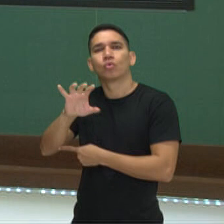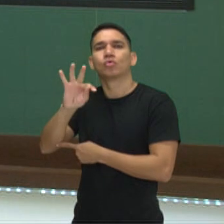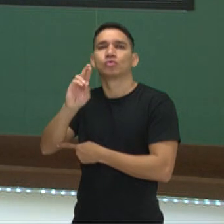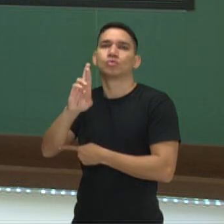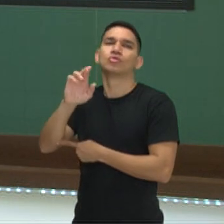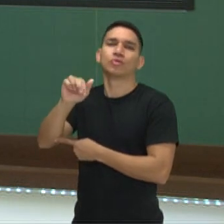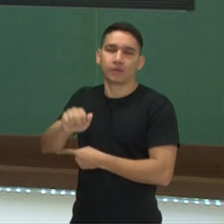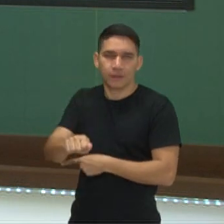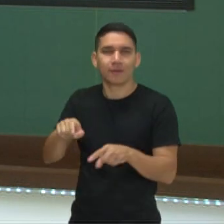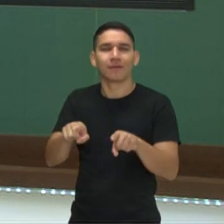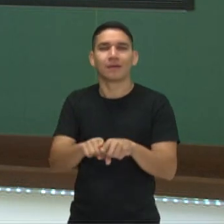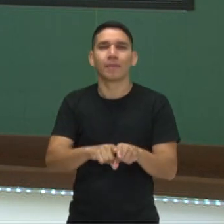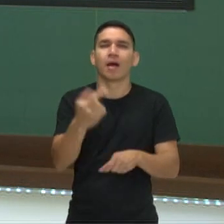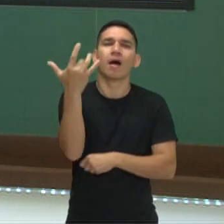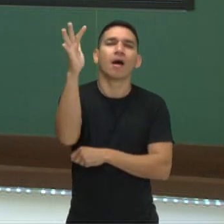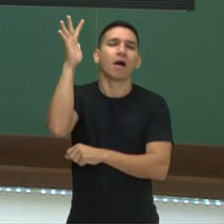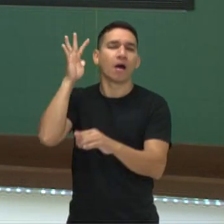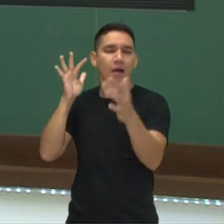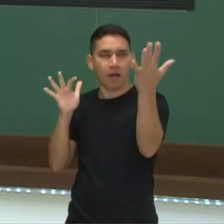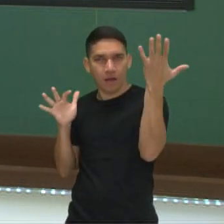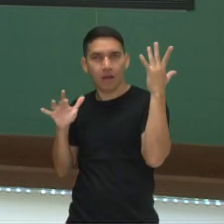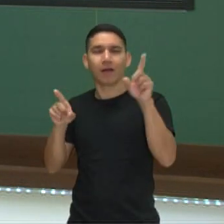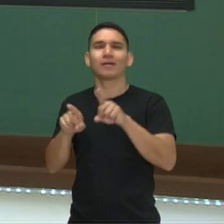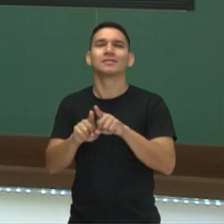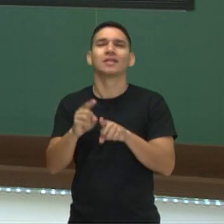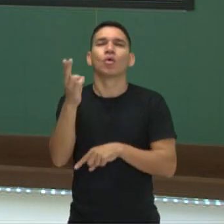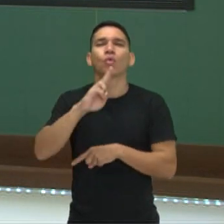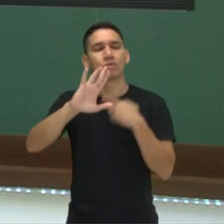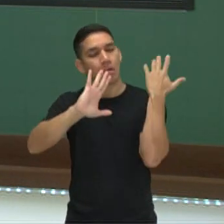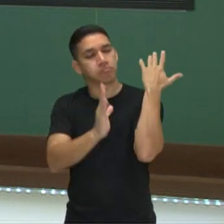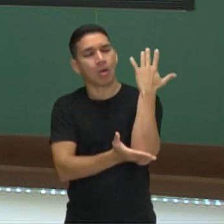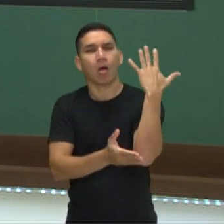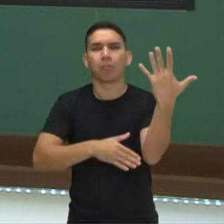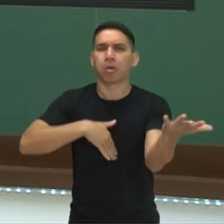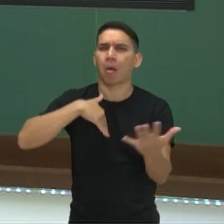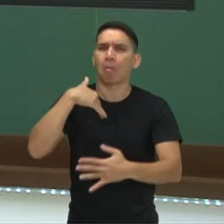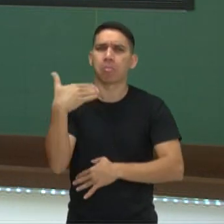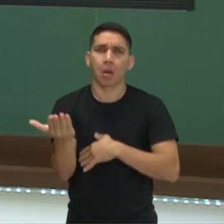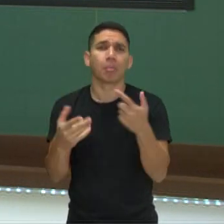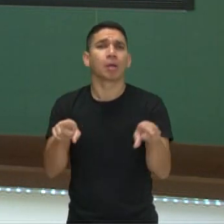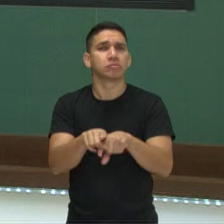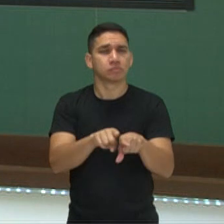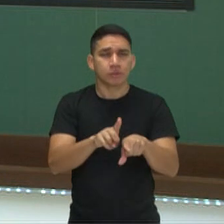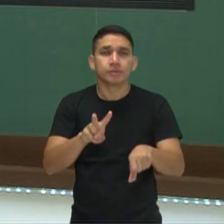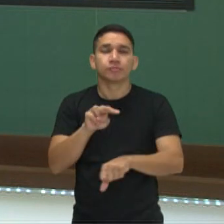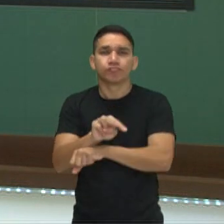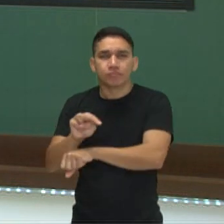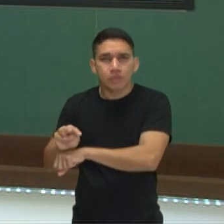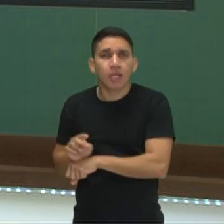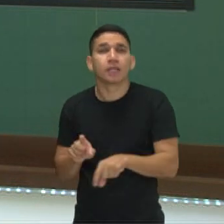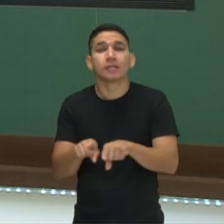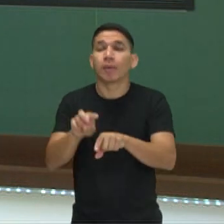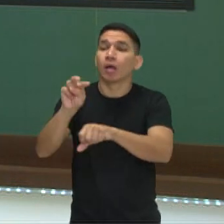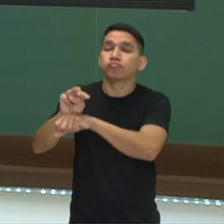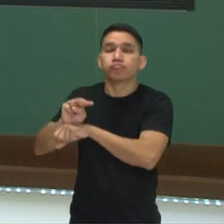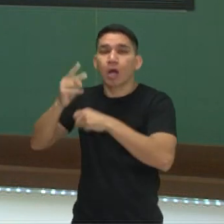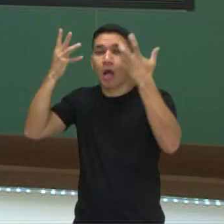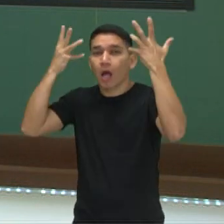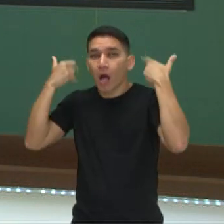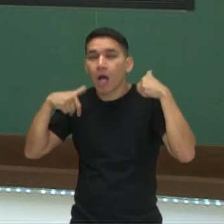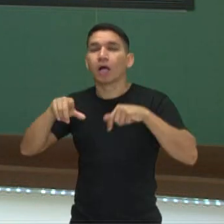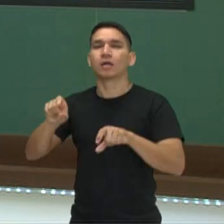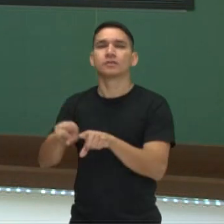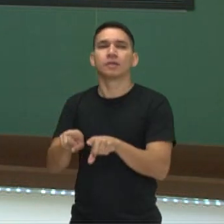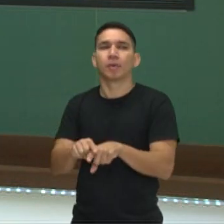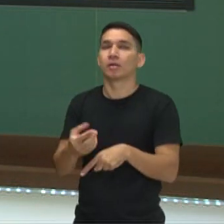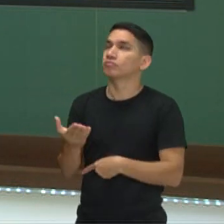áreas florestadas também, né, que é utilizada para madeira e assim por diante. Criação de gado também, nesta região que você está vendo do